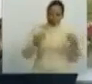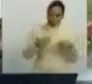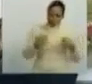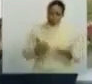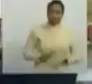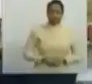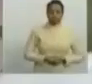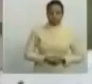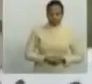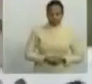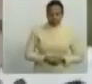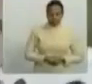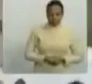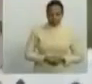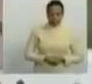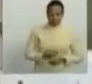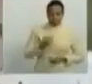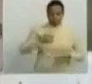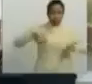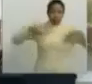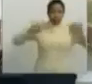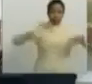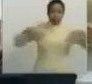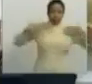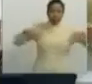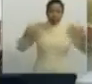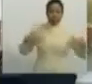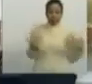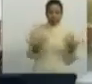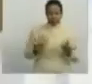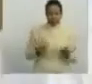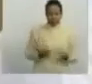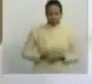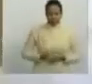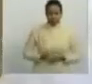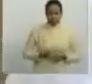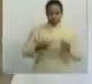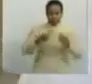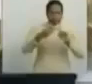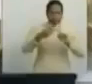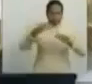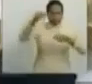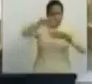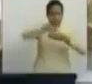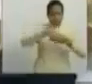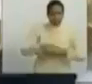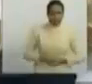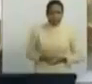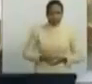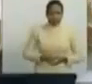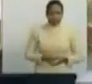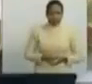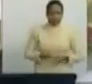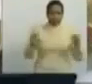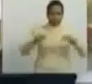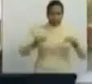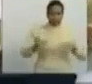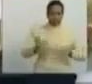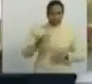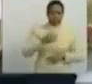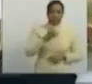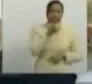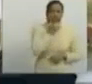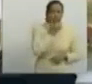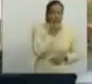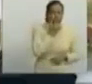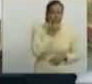Eu estou agitado com o segundo turno. Aqui eu peço perdão ao Dom Beni, bispo da Igreja de